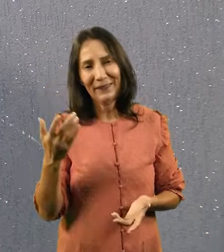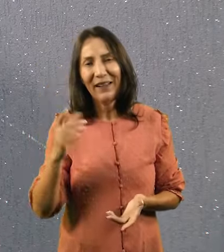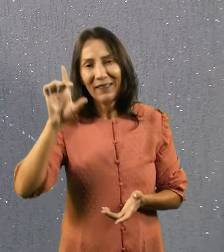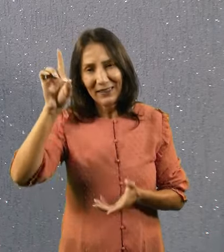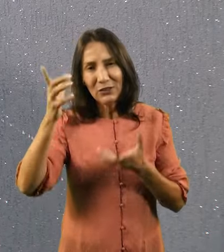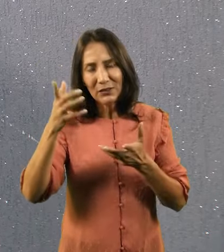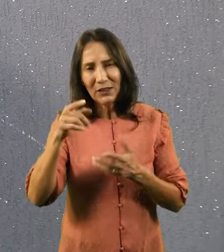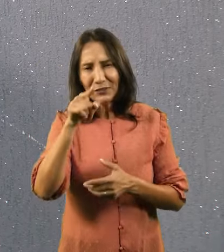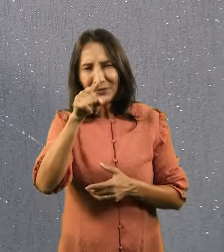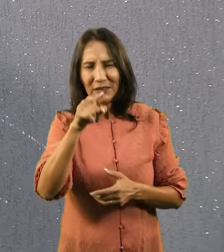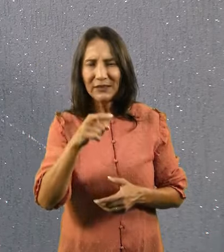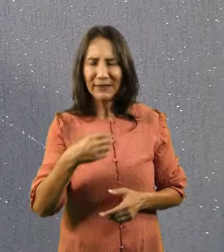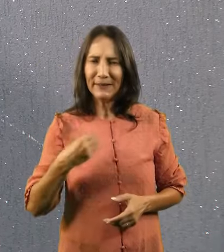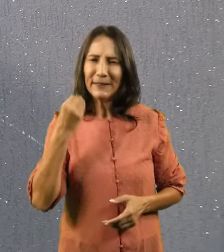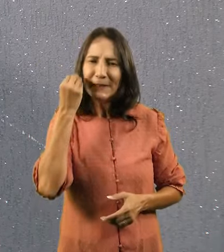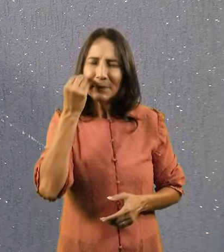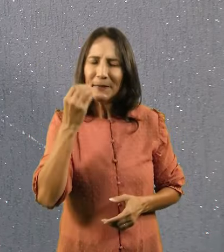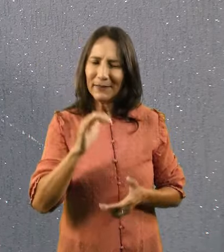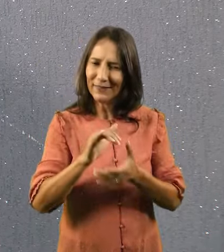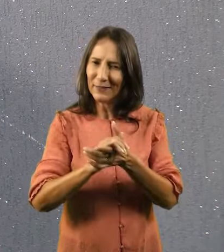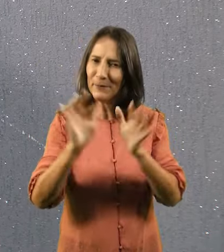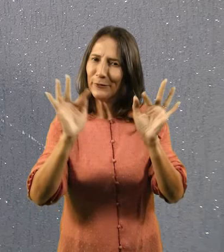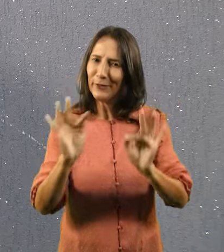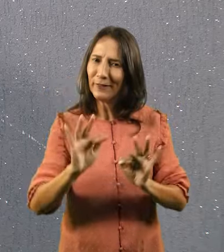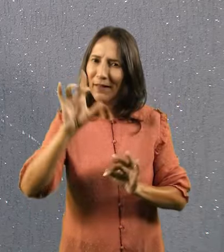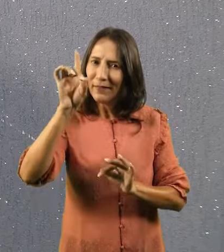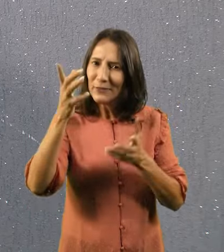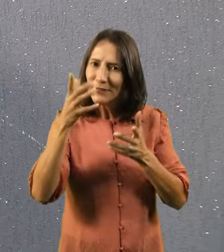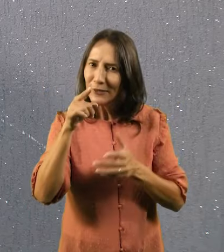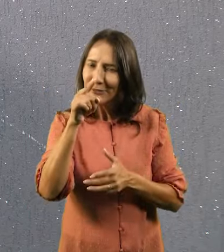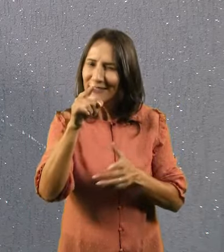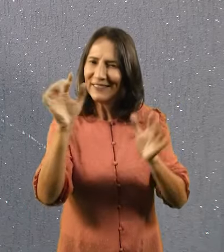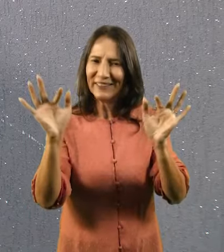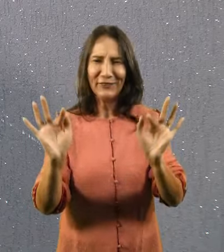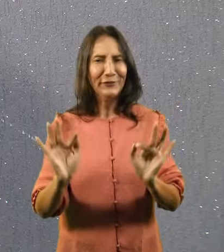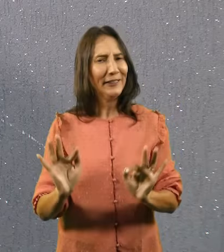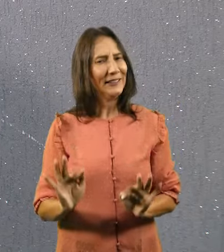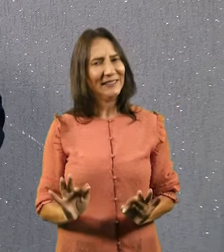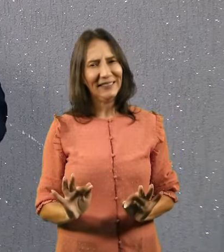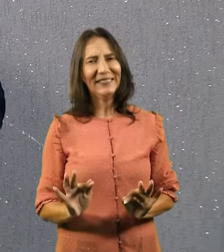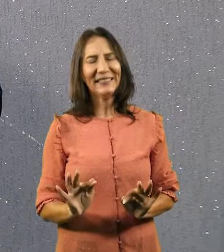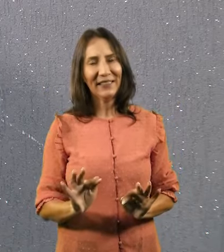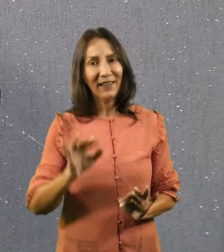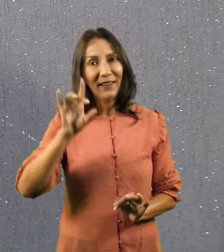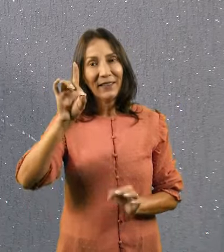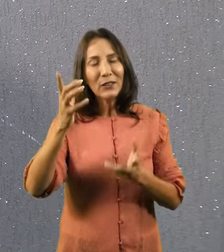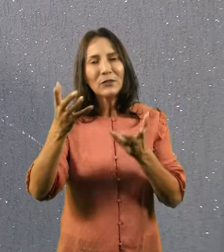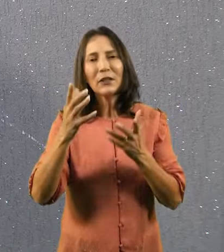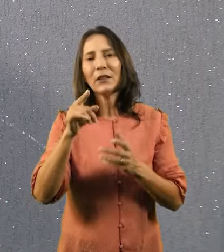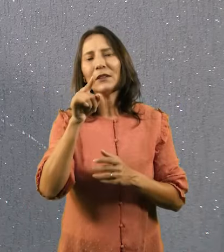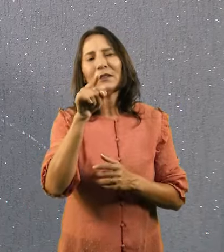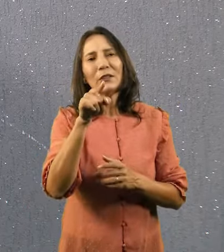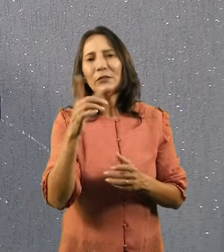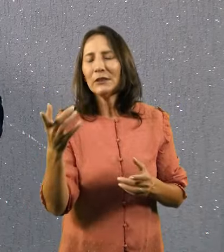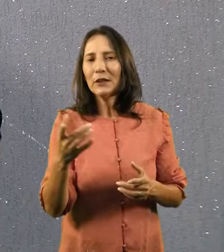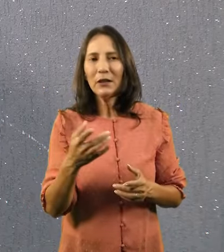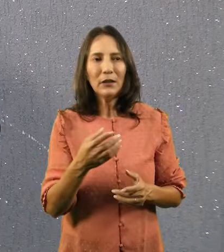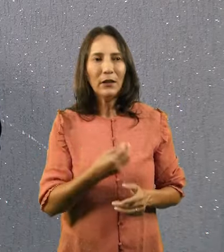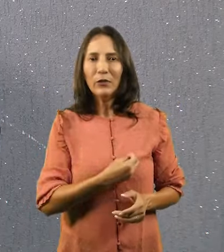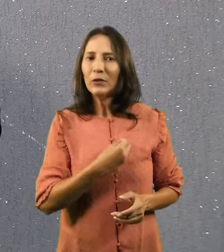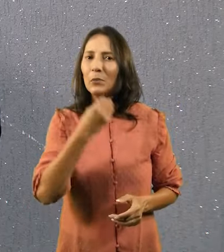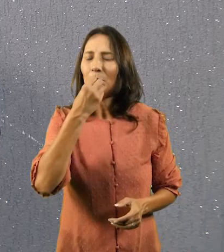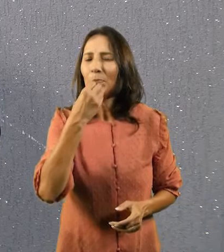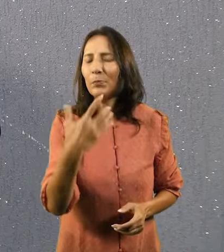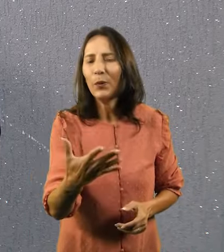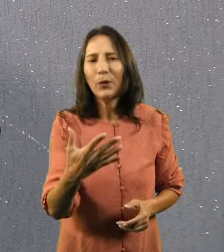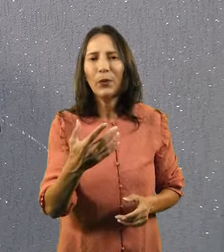relacionamento conjugal. Deus quer que você seja feliz. Deus quer que você tenha uma vida muito de sucesso